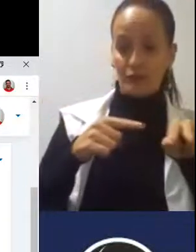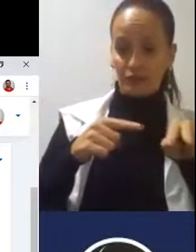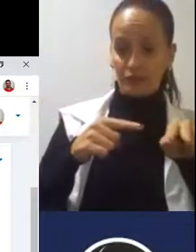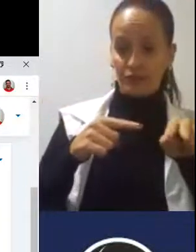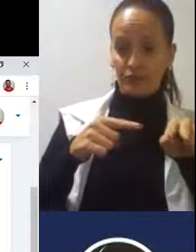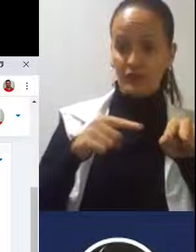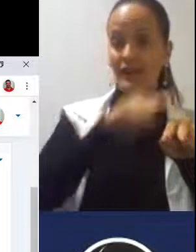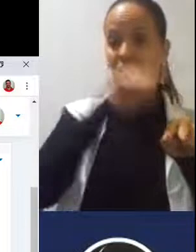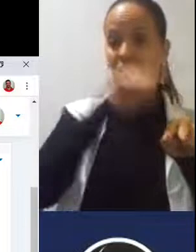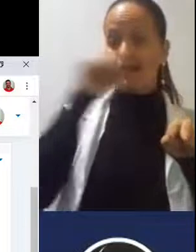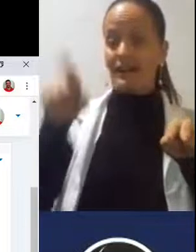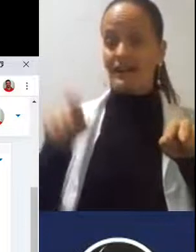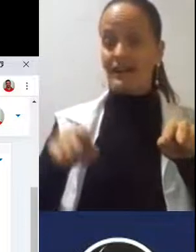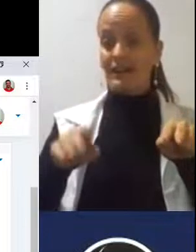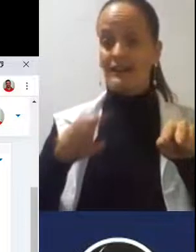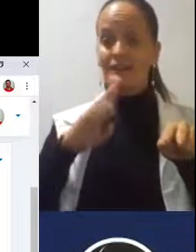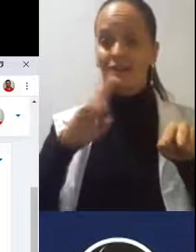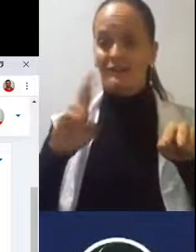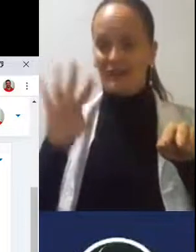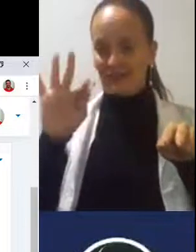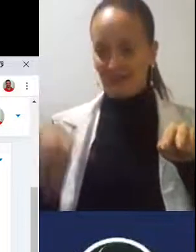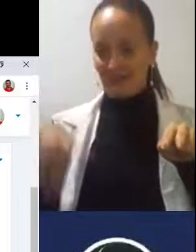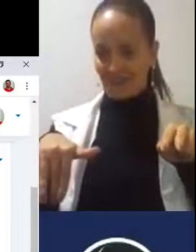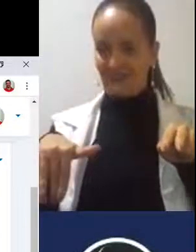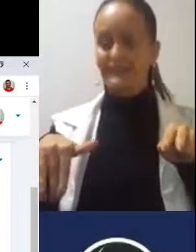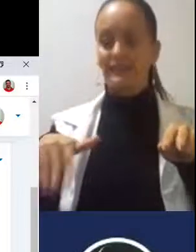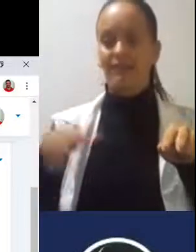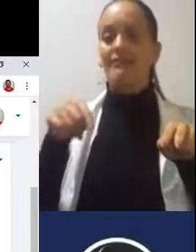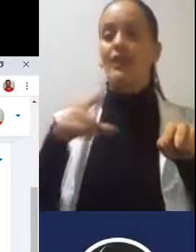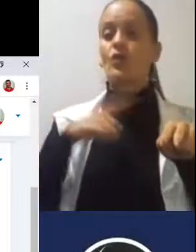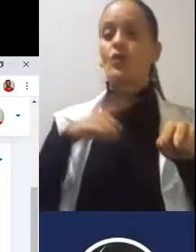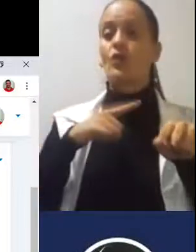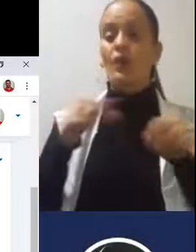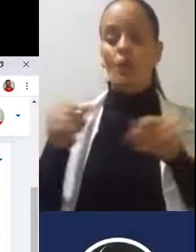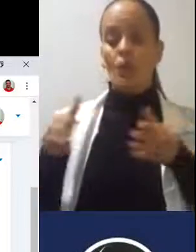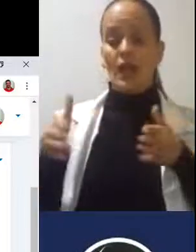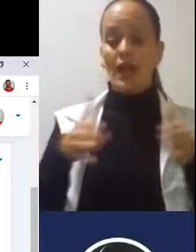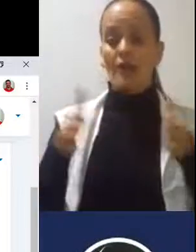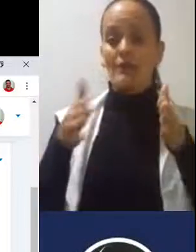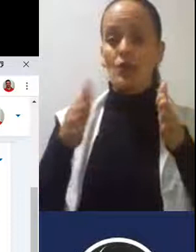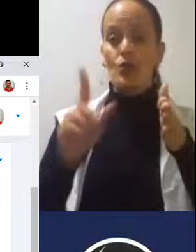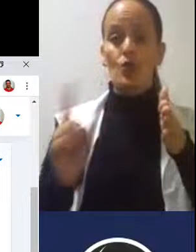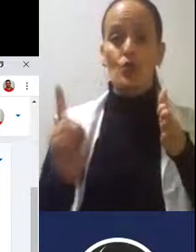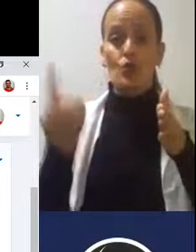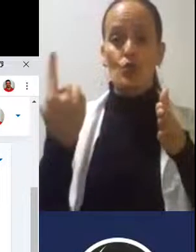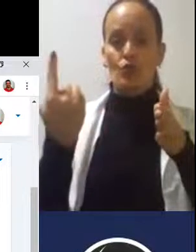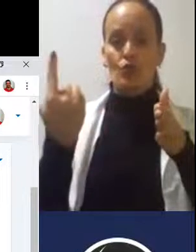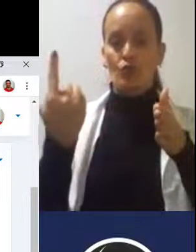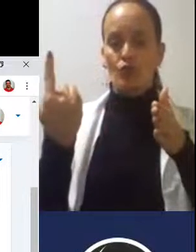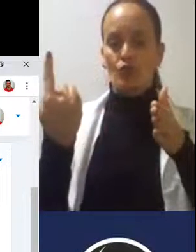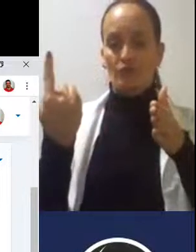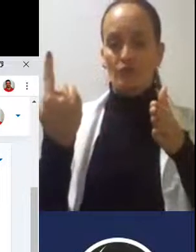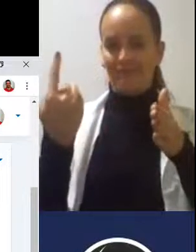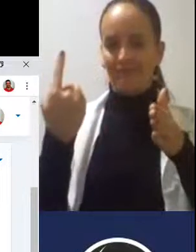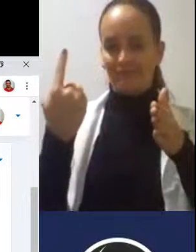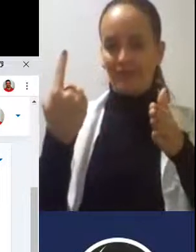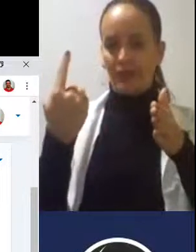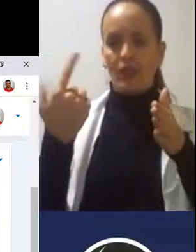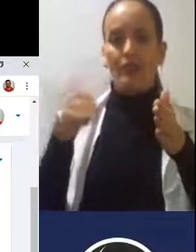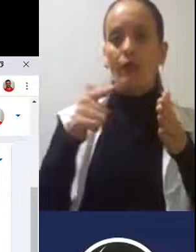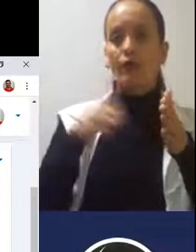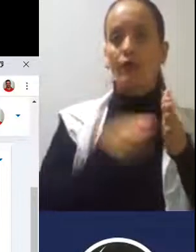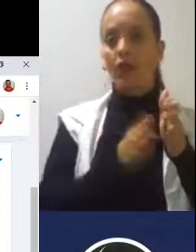potencial, certo? A gente tem o que? Um caminho fechado, tranquilo? E a gente tem o que vai consumir a energia, que no caso aqui são